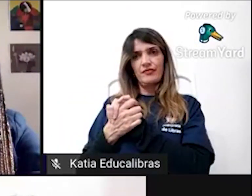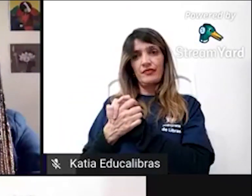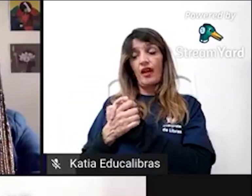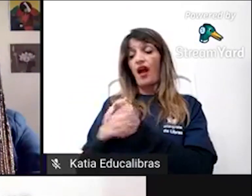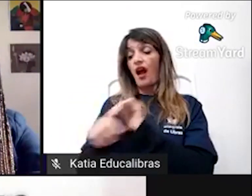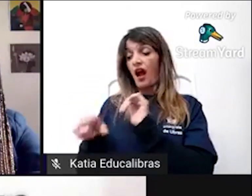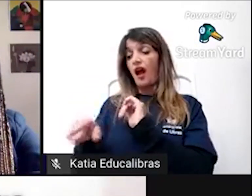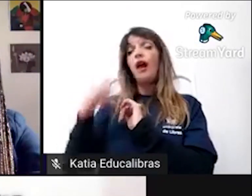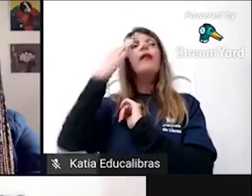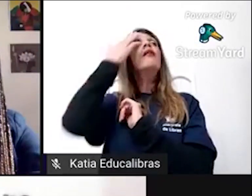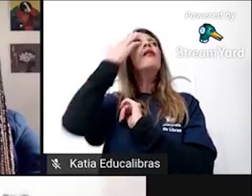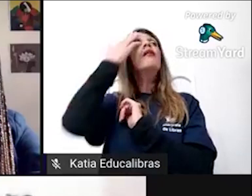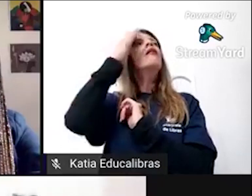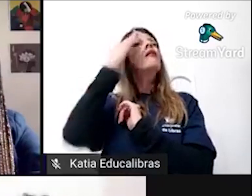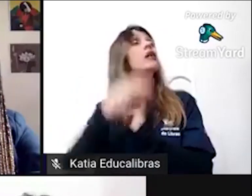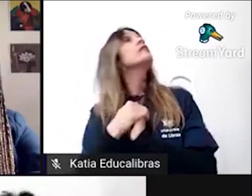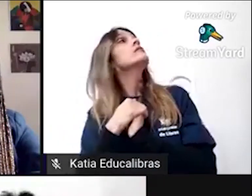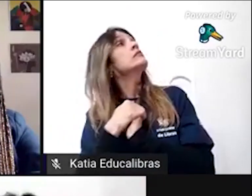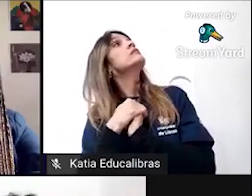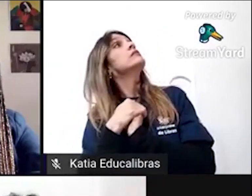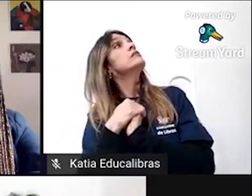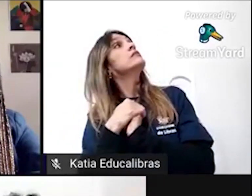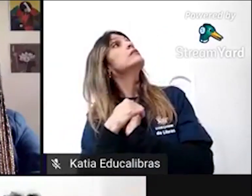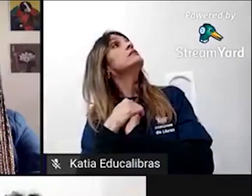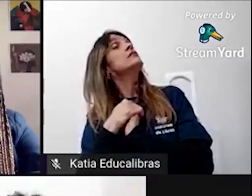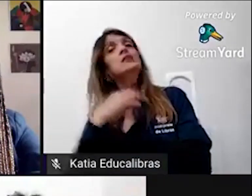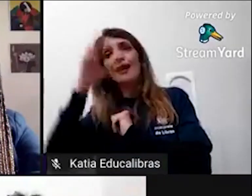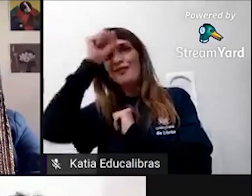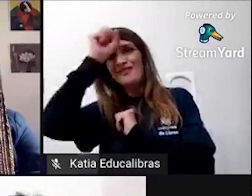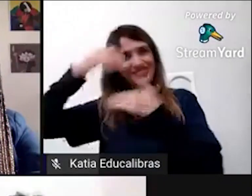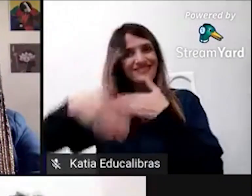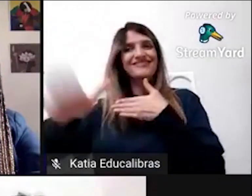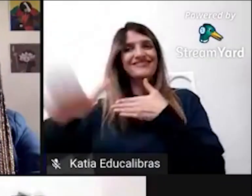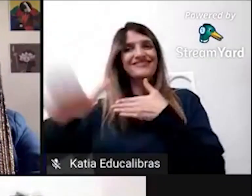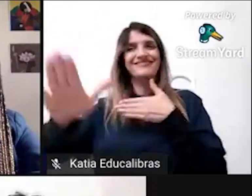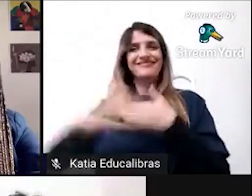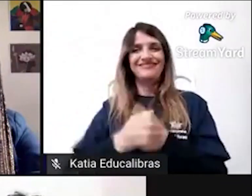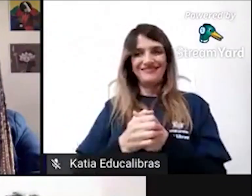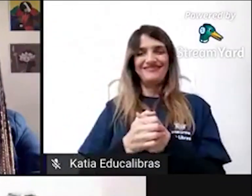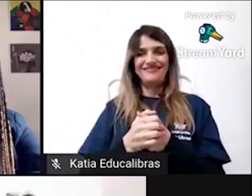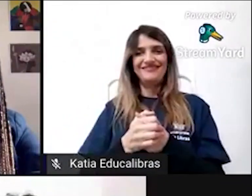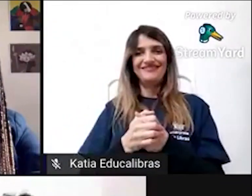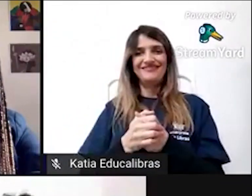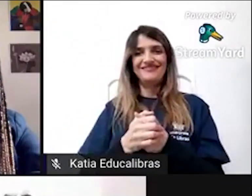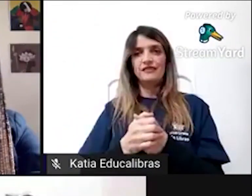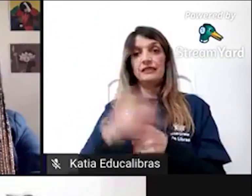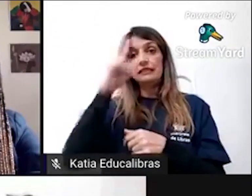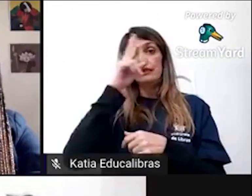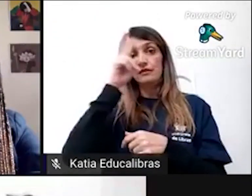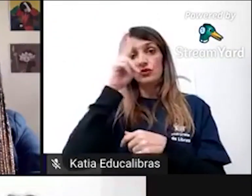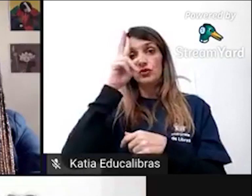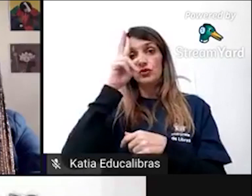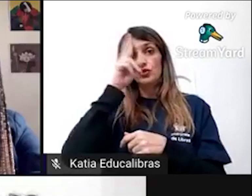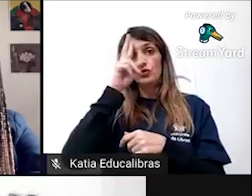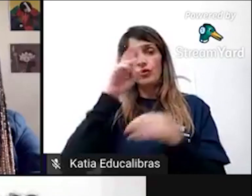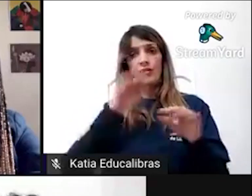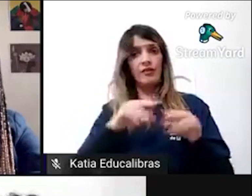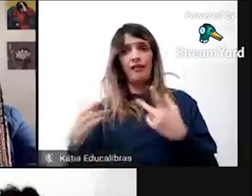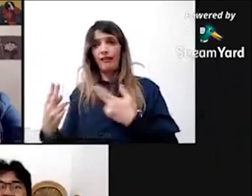entender, vai aprender a partir daí. E as histórias, elas são